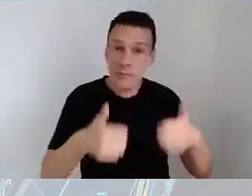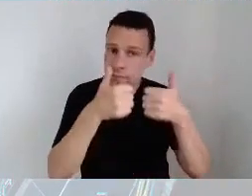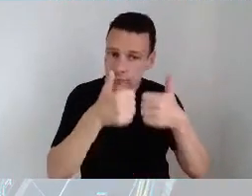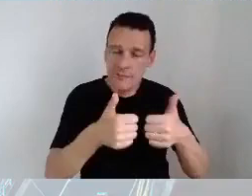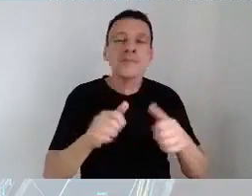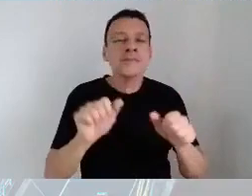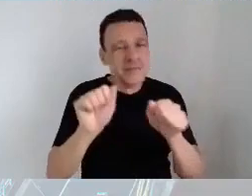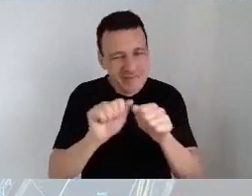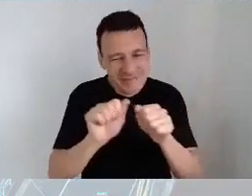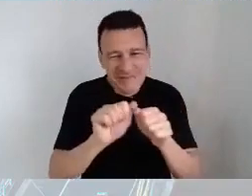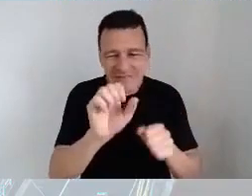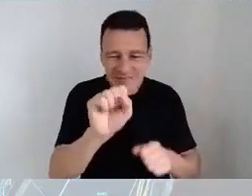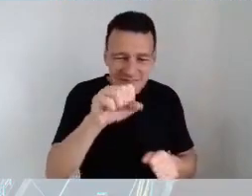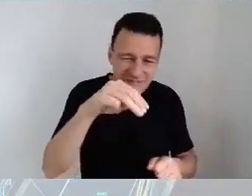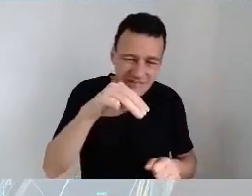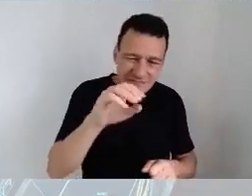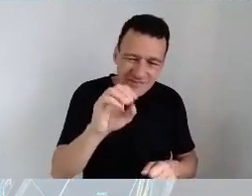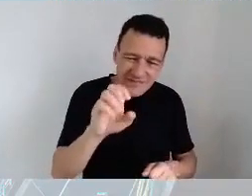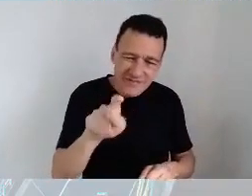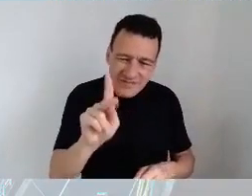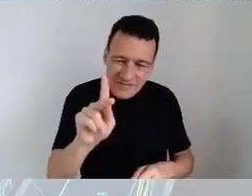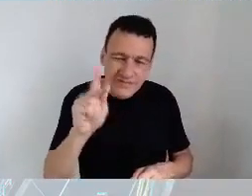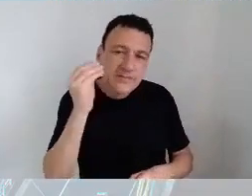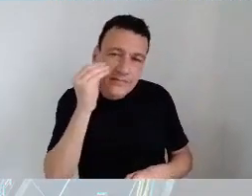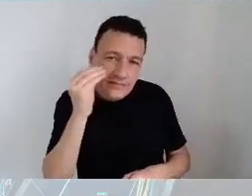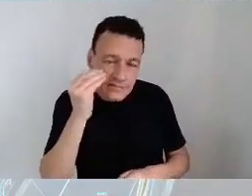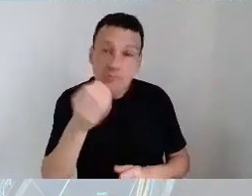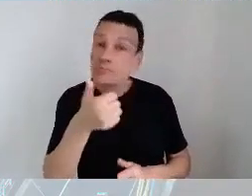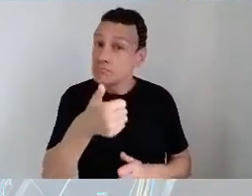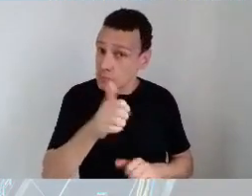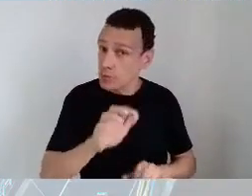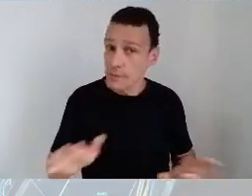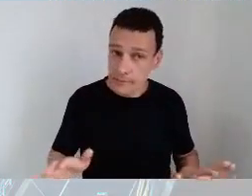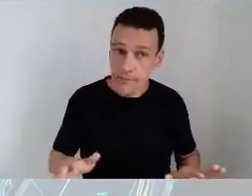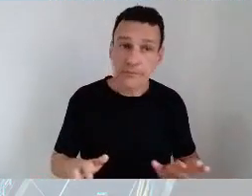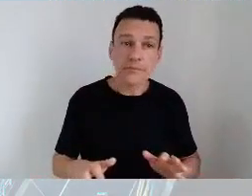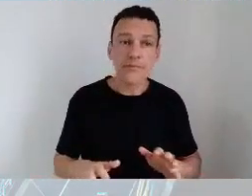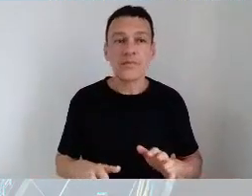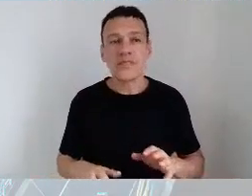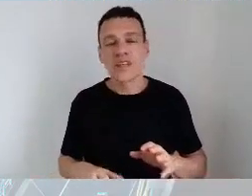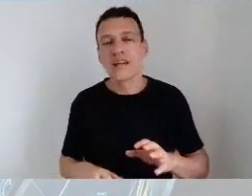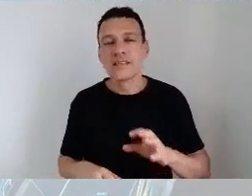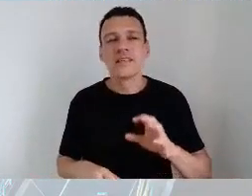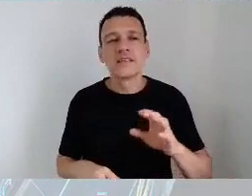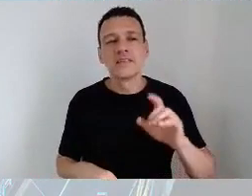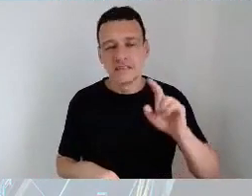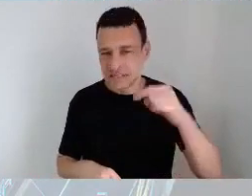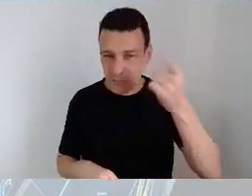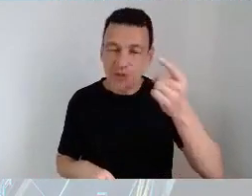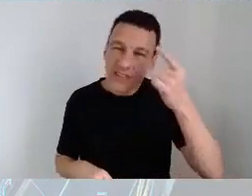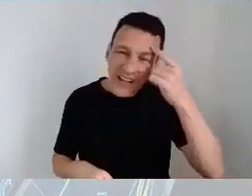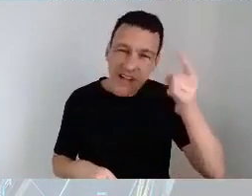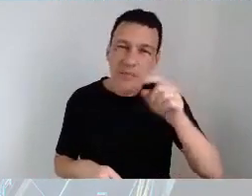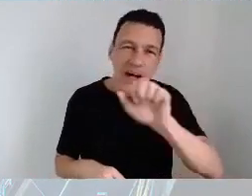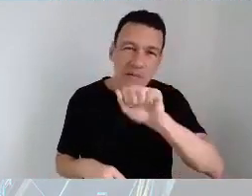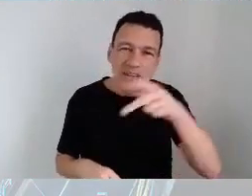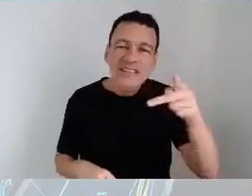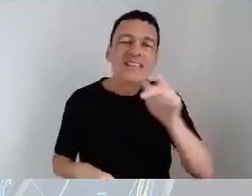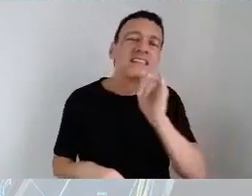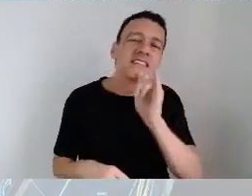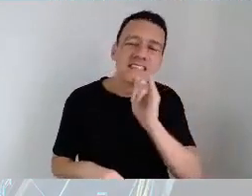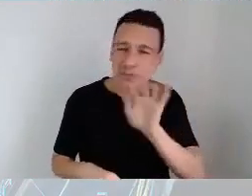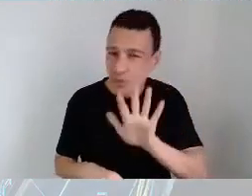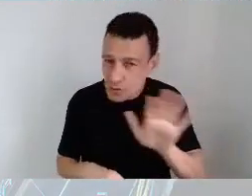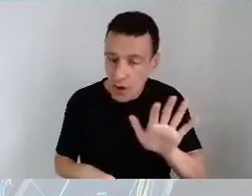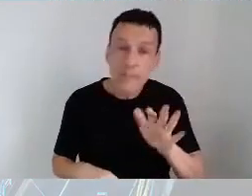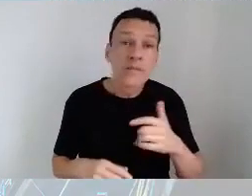E aqui eu dou um exemplo, colocando baseado naquela aplicação hipotética, de perguntas ali que eu poderia